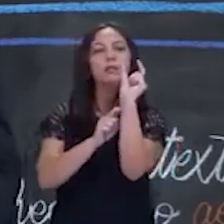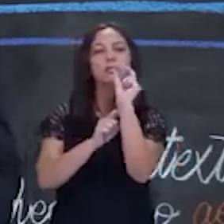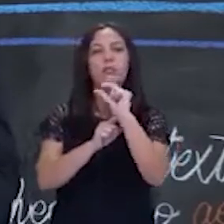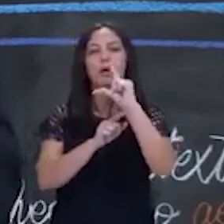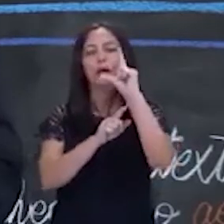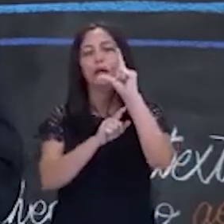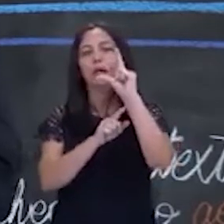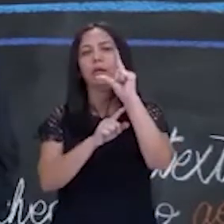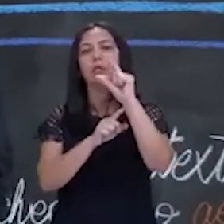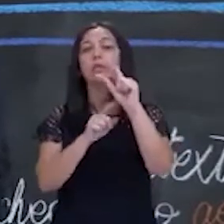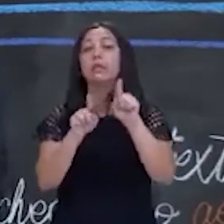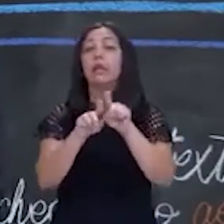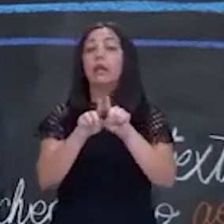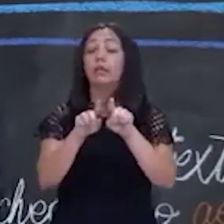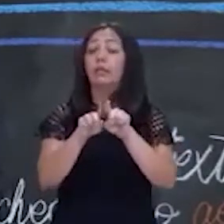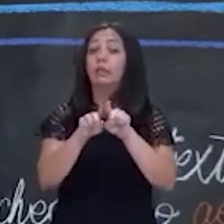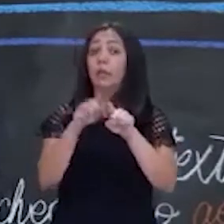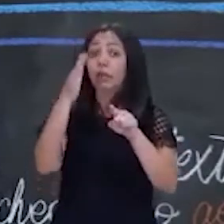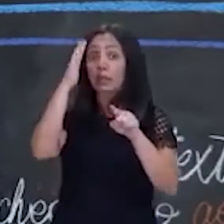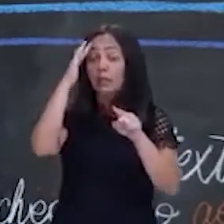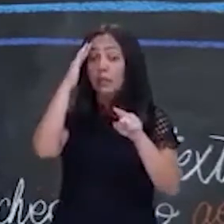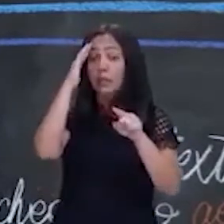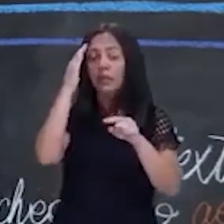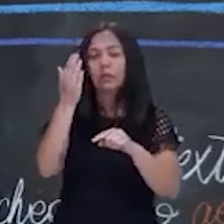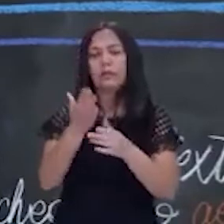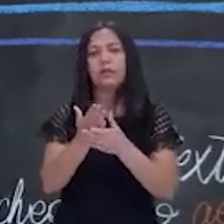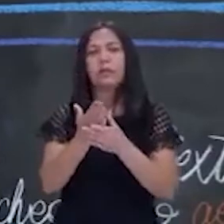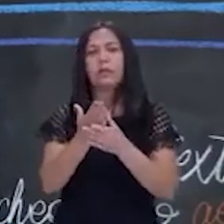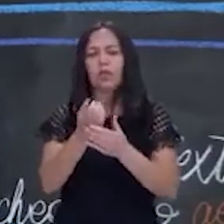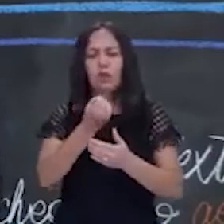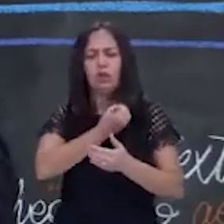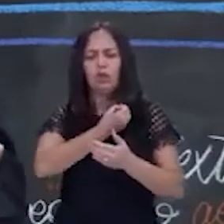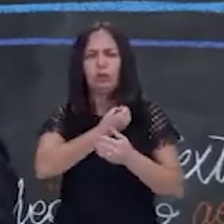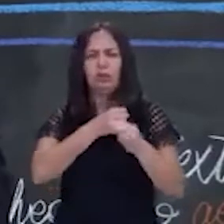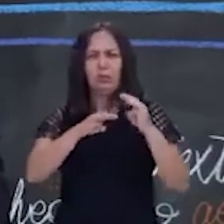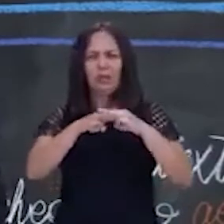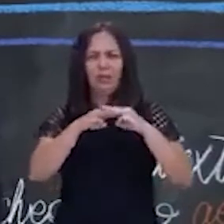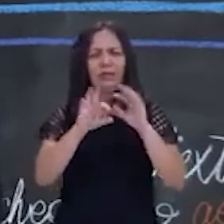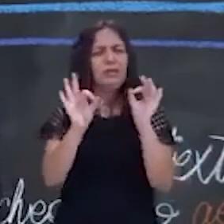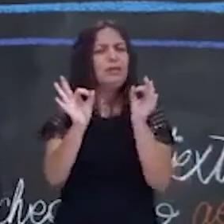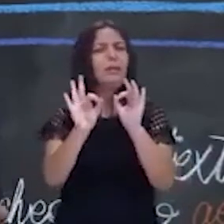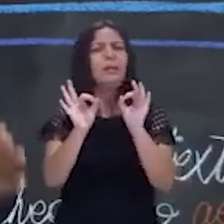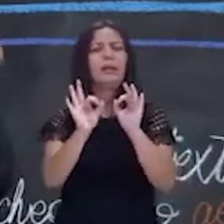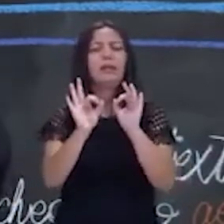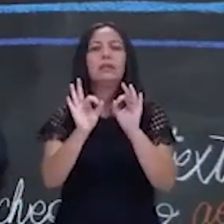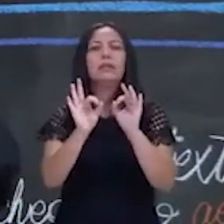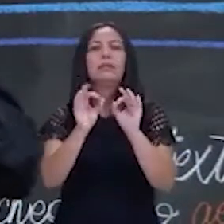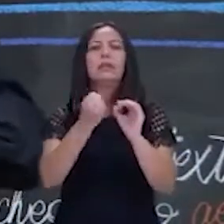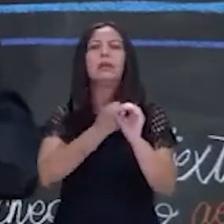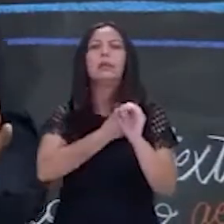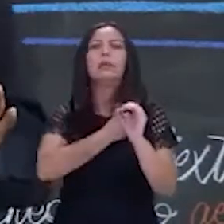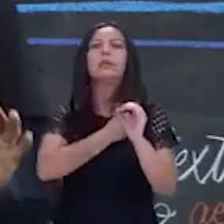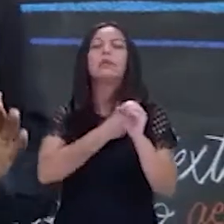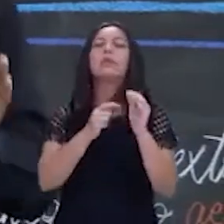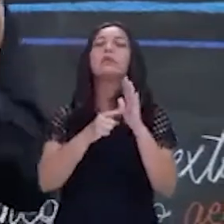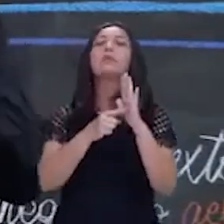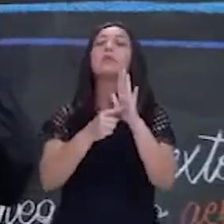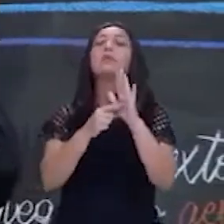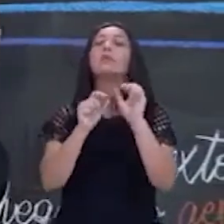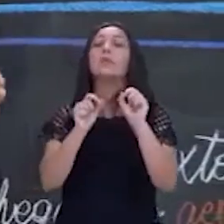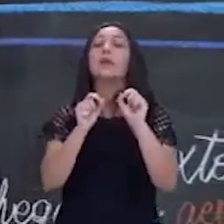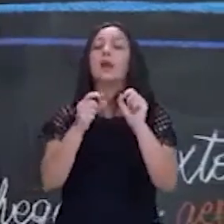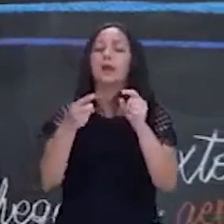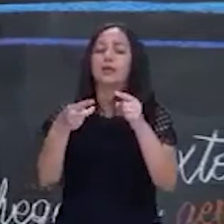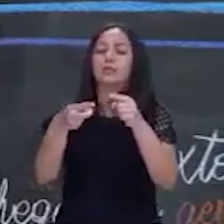o grau geral das palavras. E quando eu falar em número, guarda isso, para não achar que eu estou falando de matemática aqui agora. Quando eu falar em número, eu estou falando